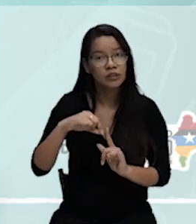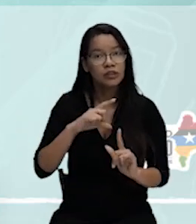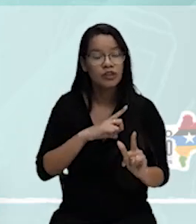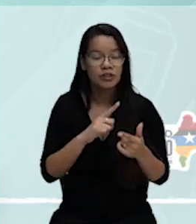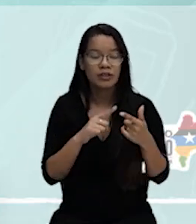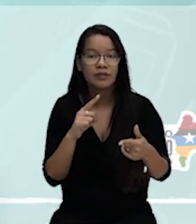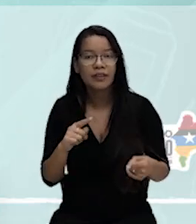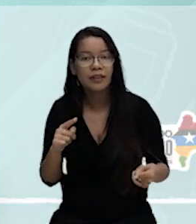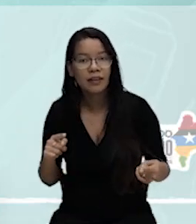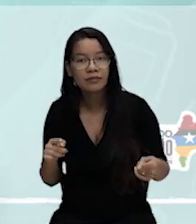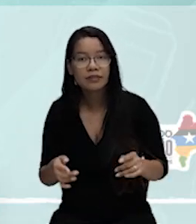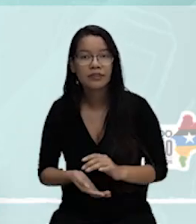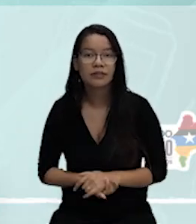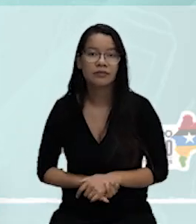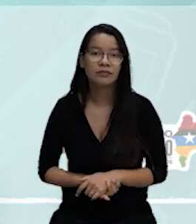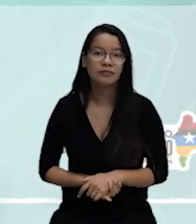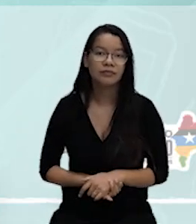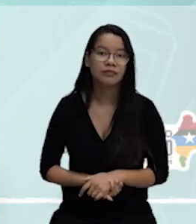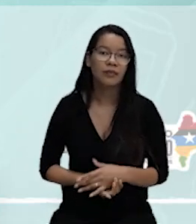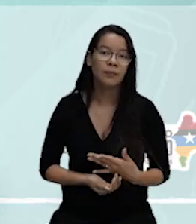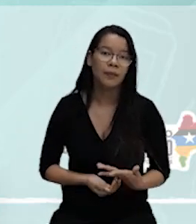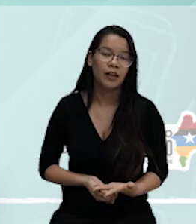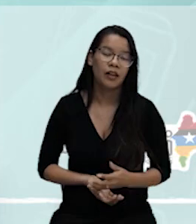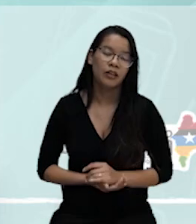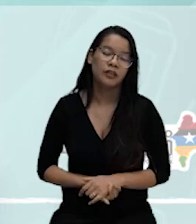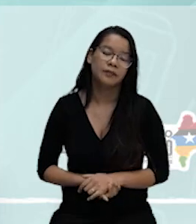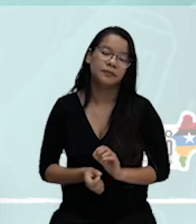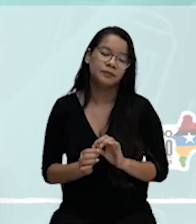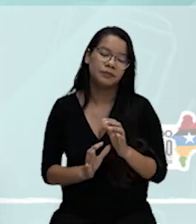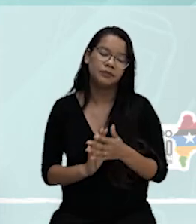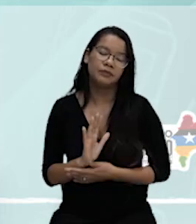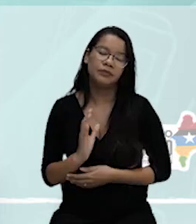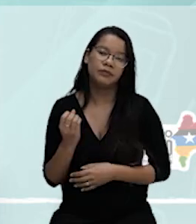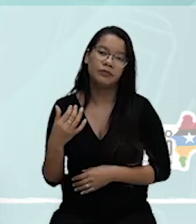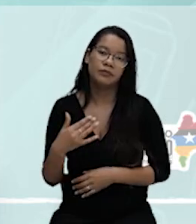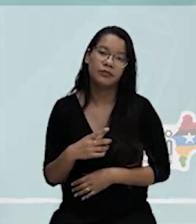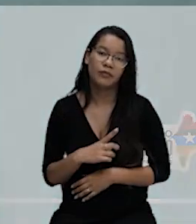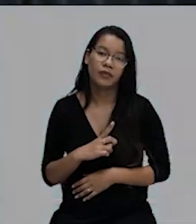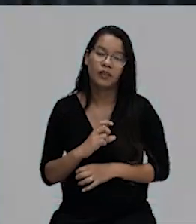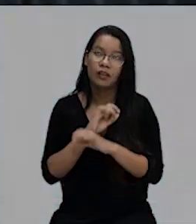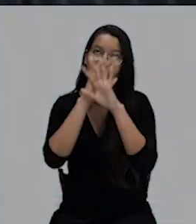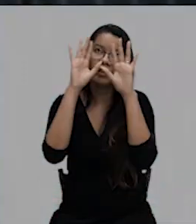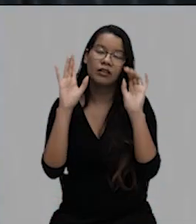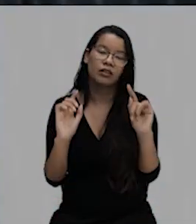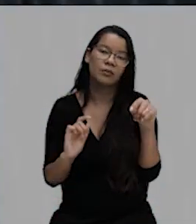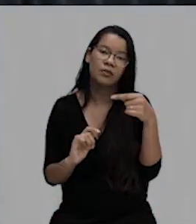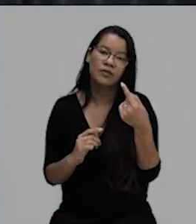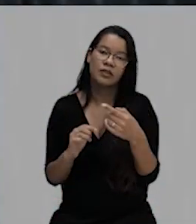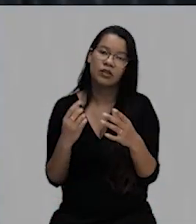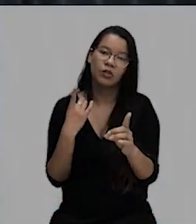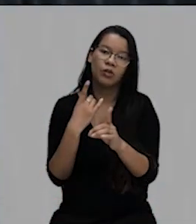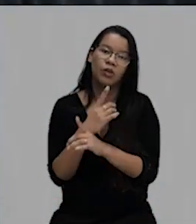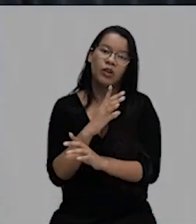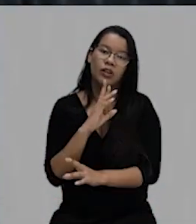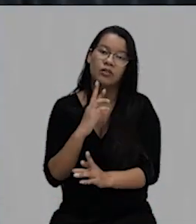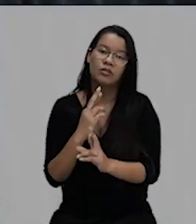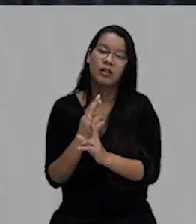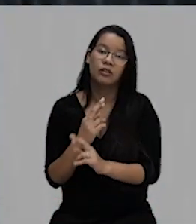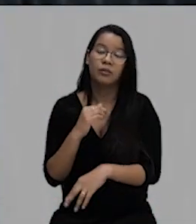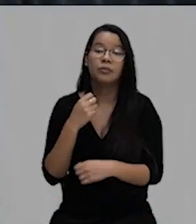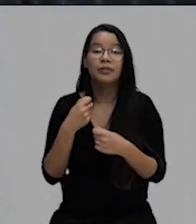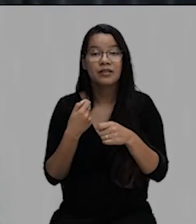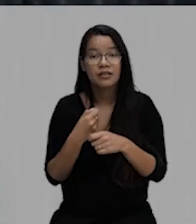as variáveis. E aí, pela condição de existência, obviamente, depois que você encontrou o resultado, você tem que testar